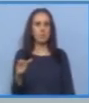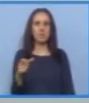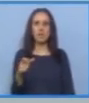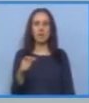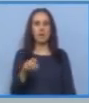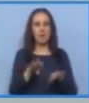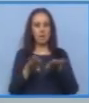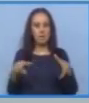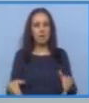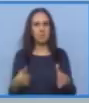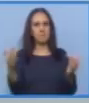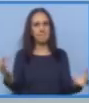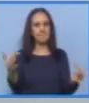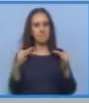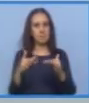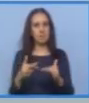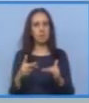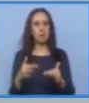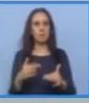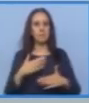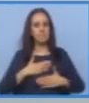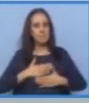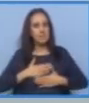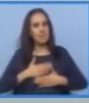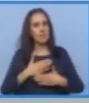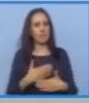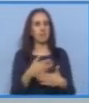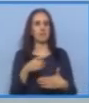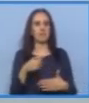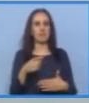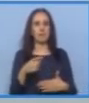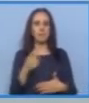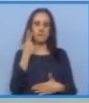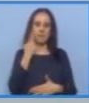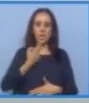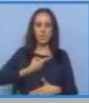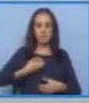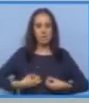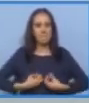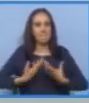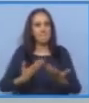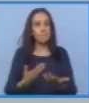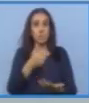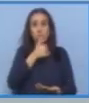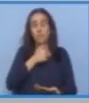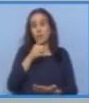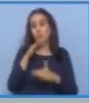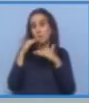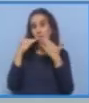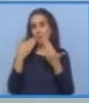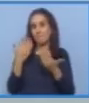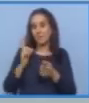um altar para se dar, para dar aquilo que andaram a viver, para dar aquilo que andaram a sofrer ou a sorrir,